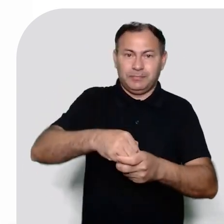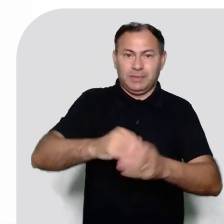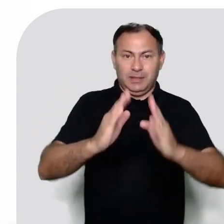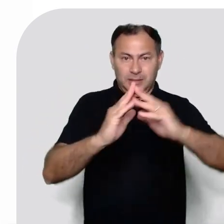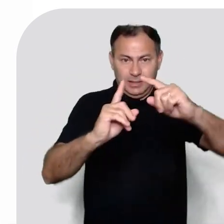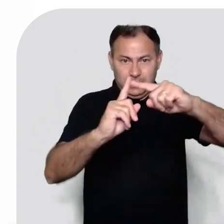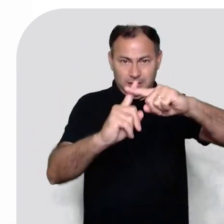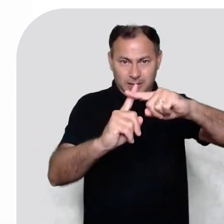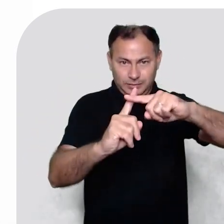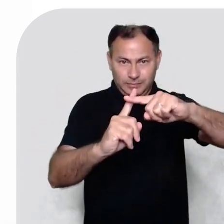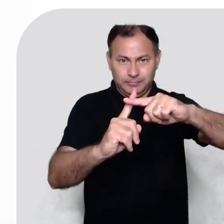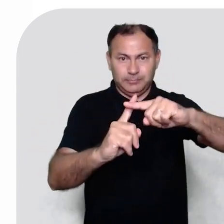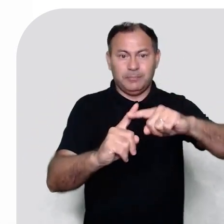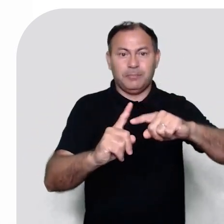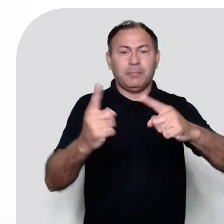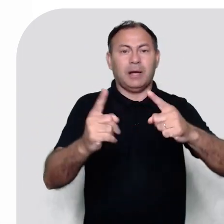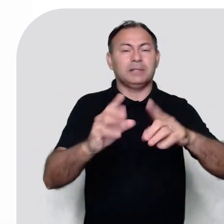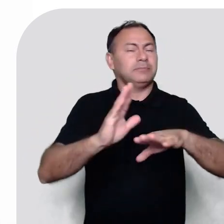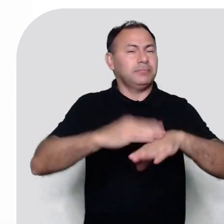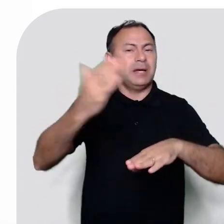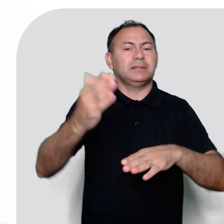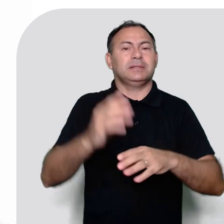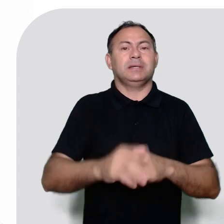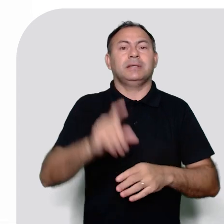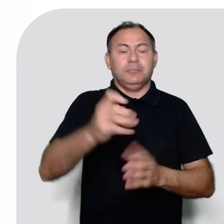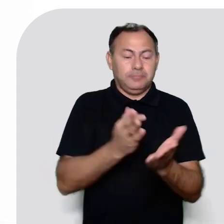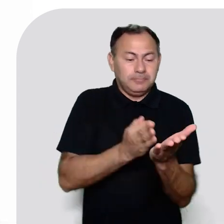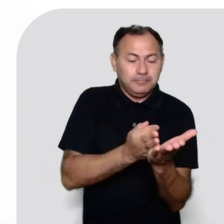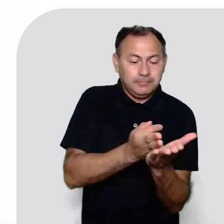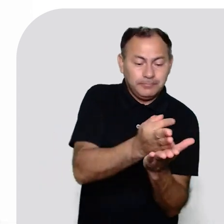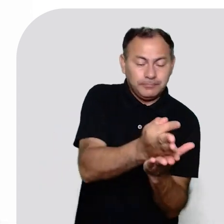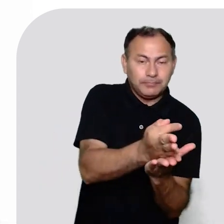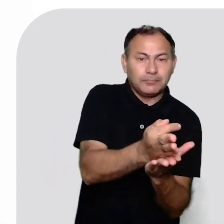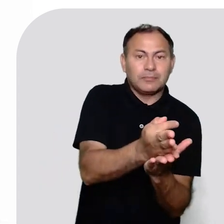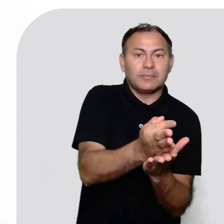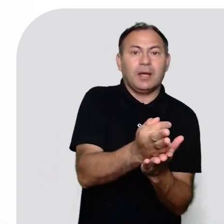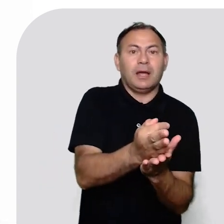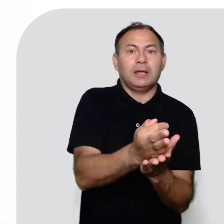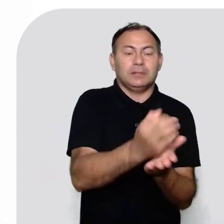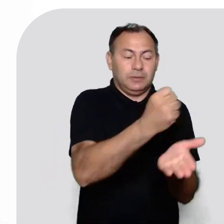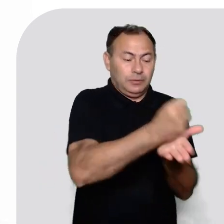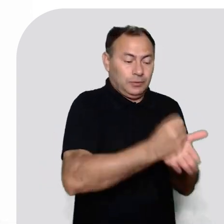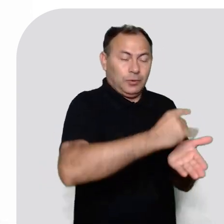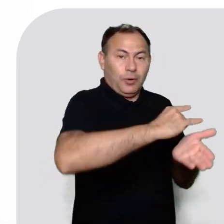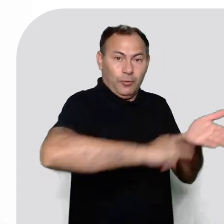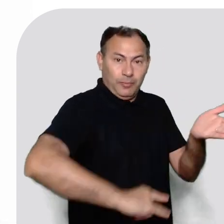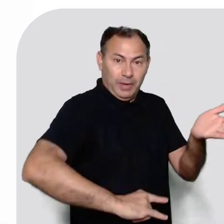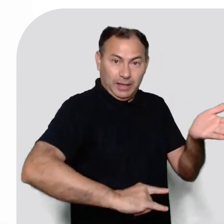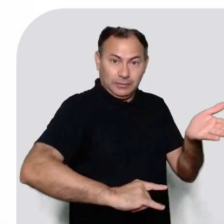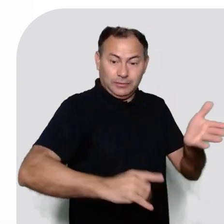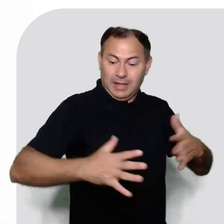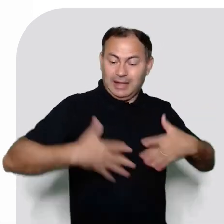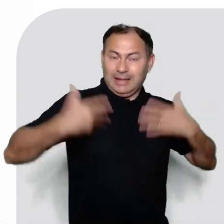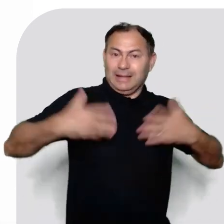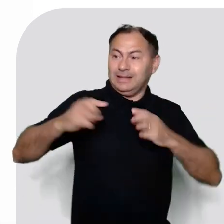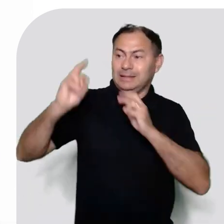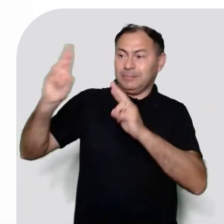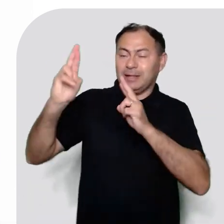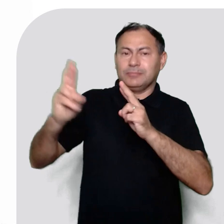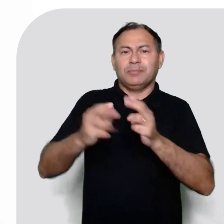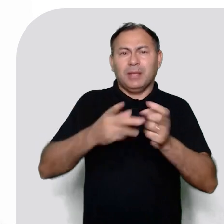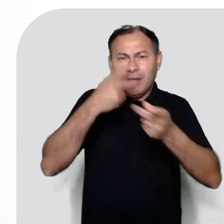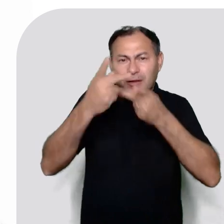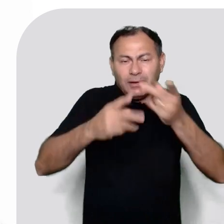desta Igreja, mas muito mais, sendo fiel a esta Constituição, me dirijo a